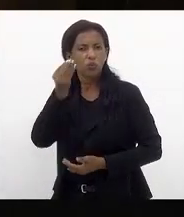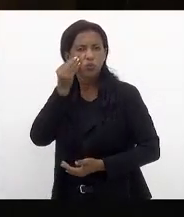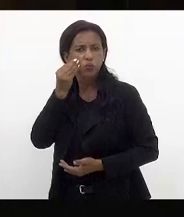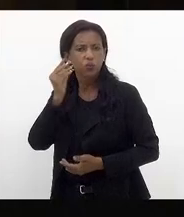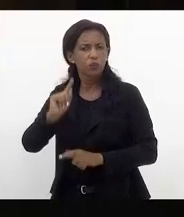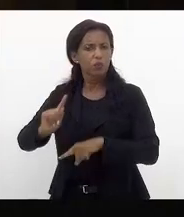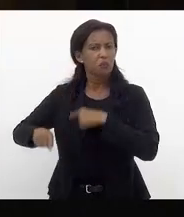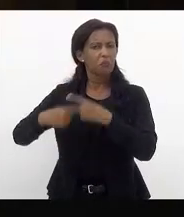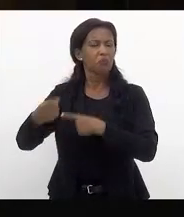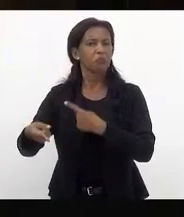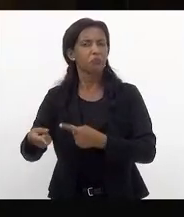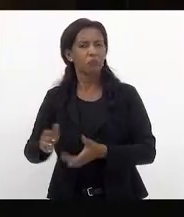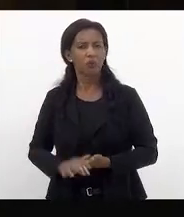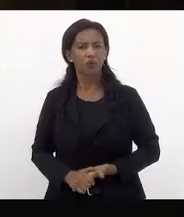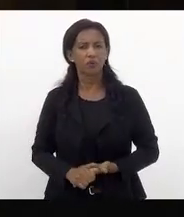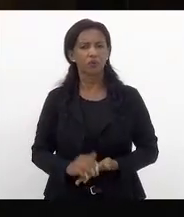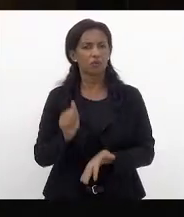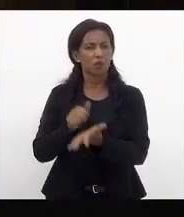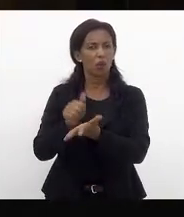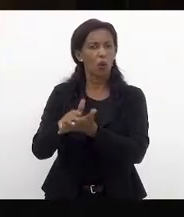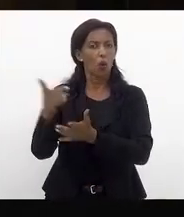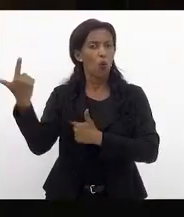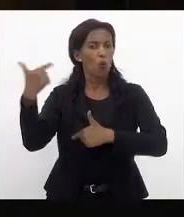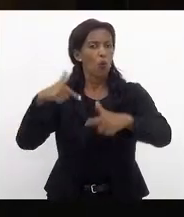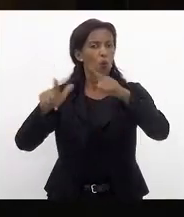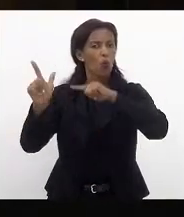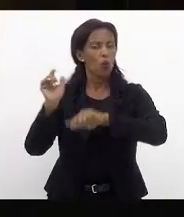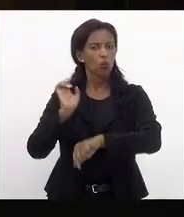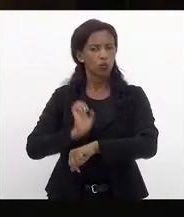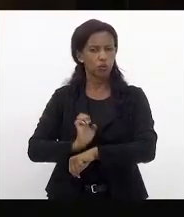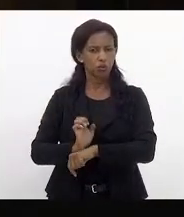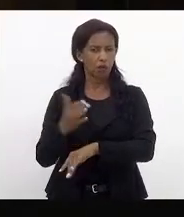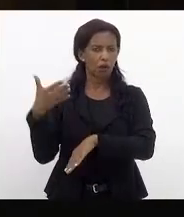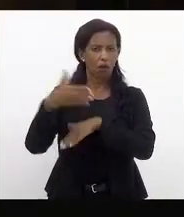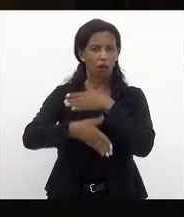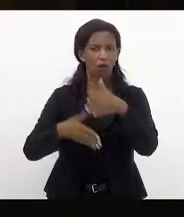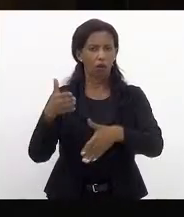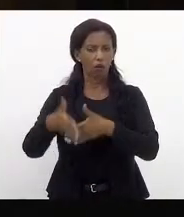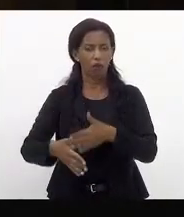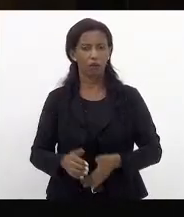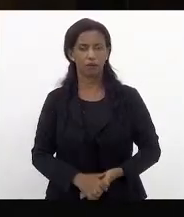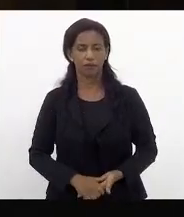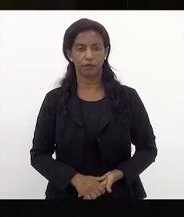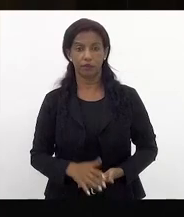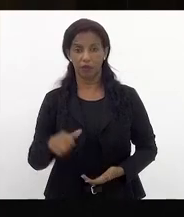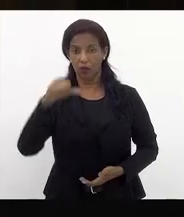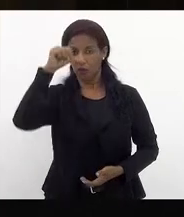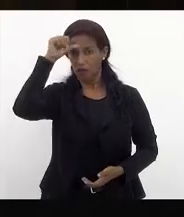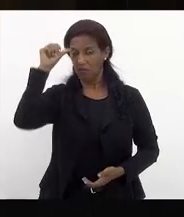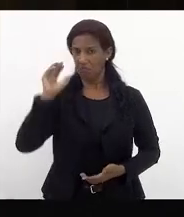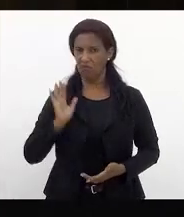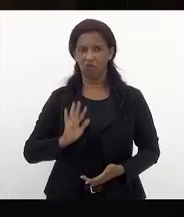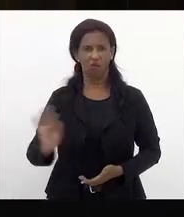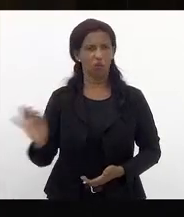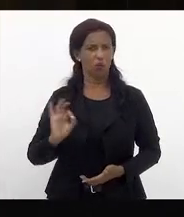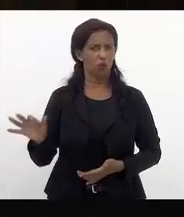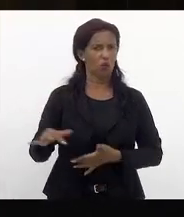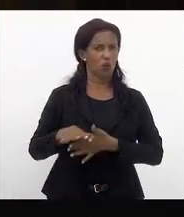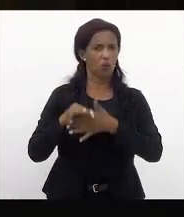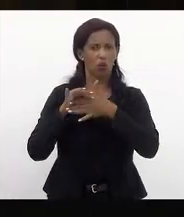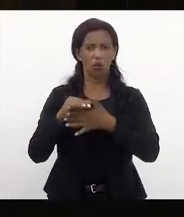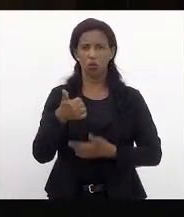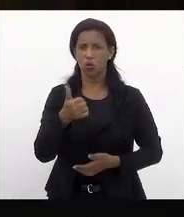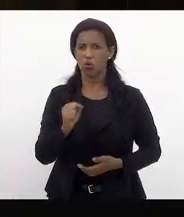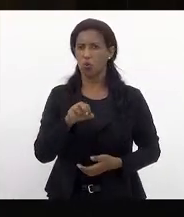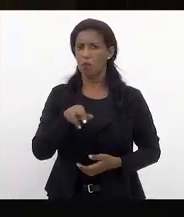para depois os outros estados também adentrarem. Então, Cláudio Castro não representa os